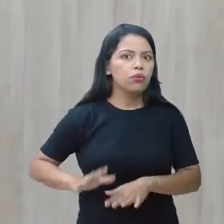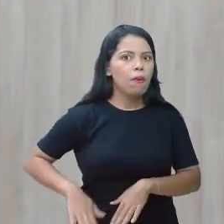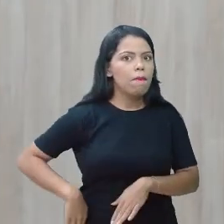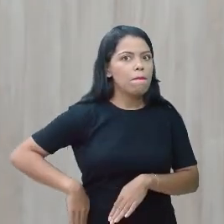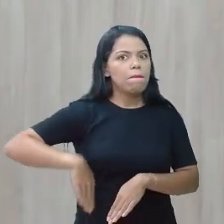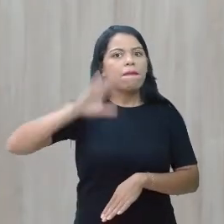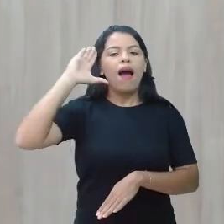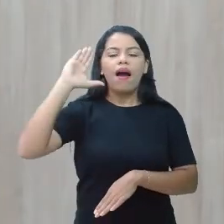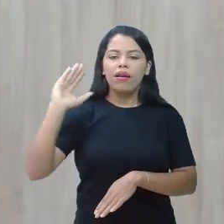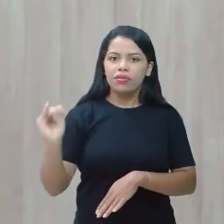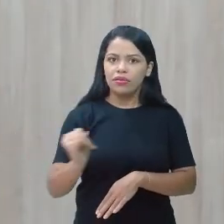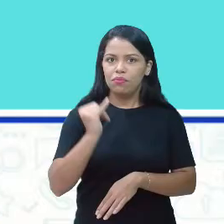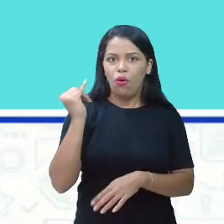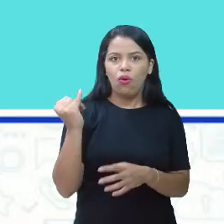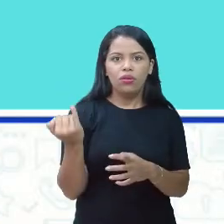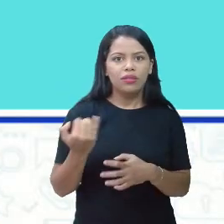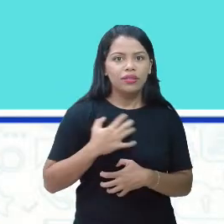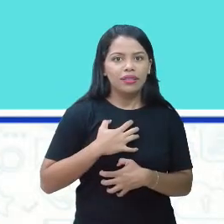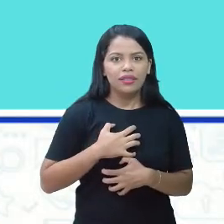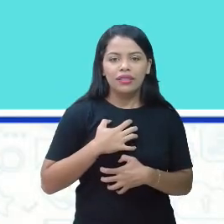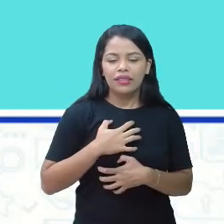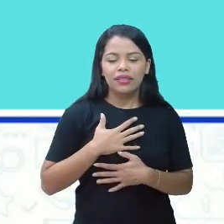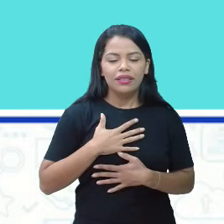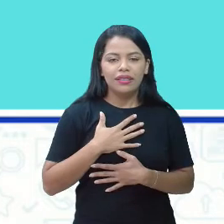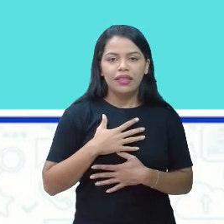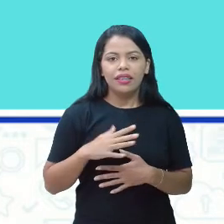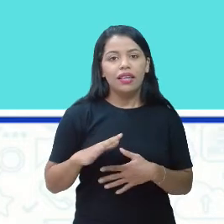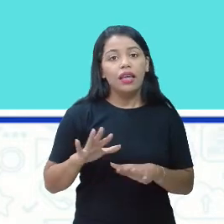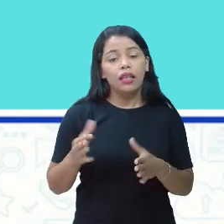esse momento faz parte do